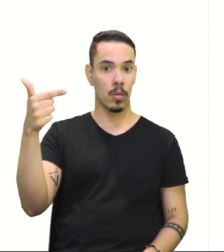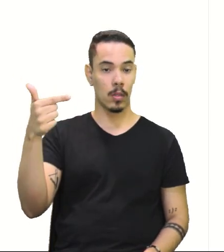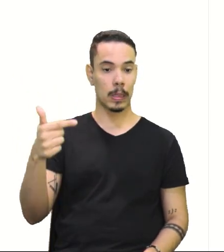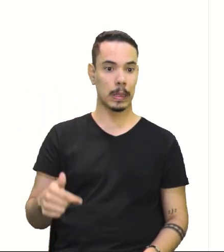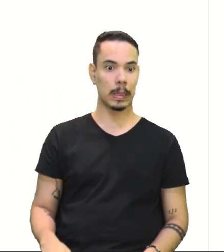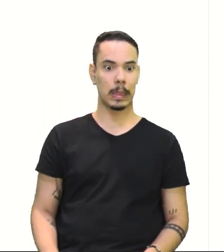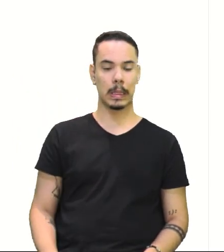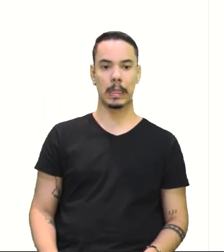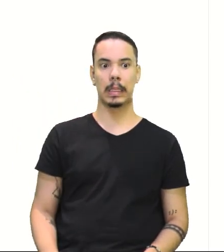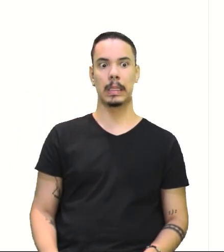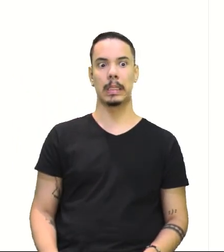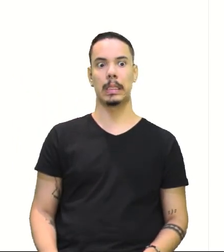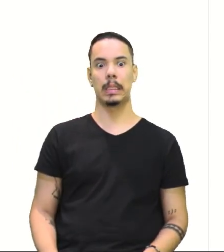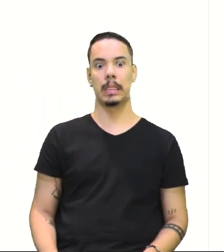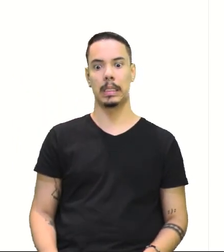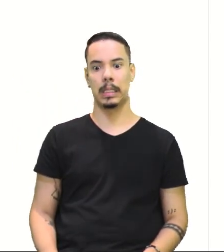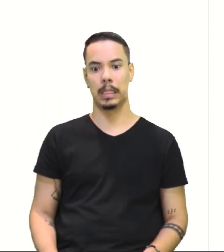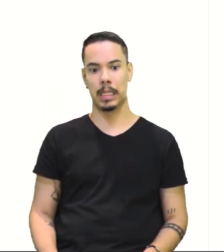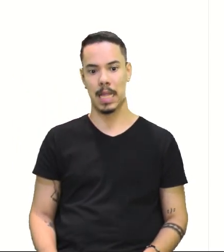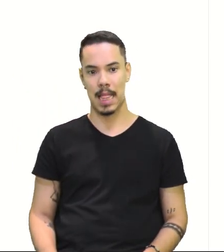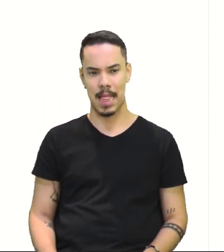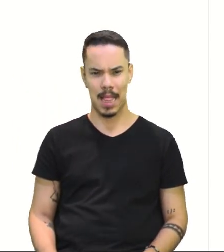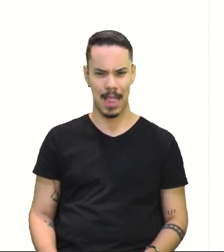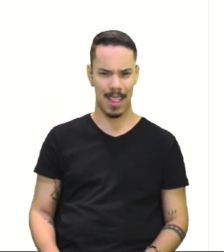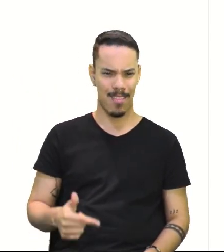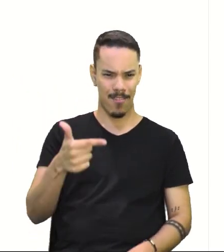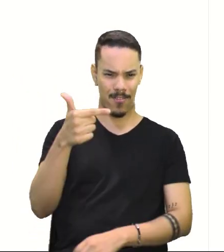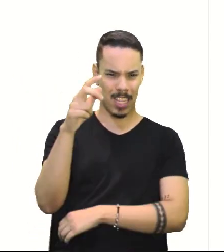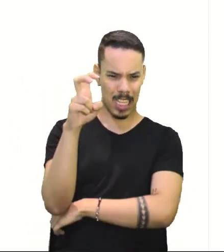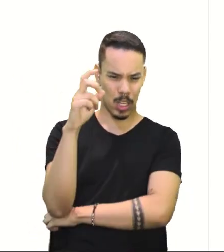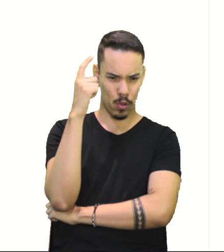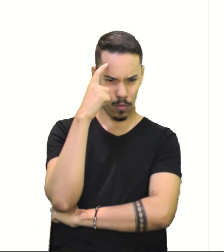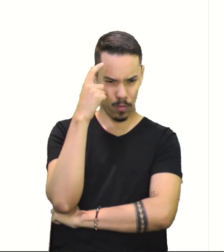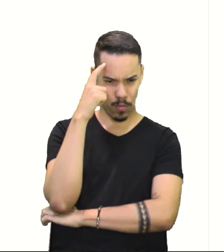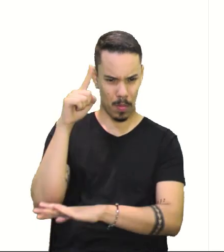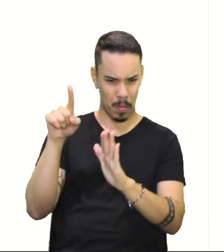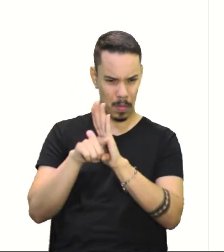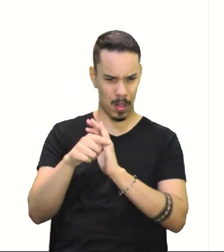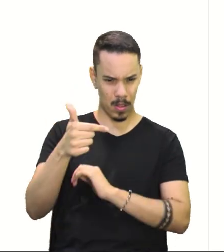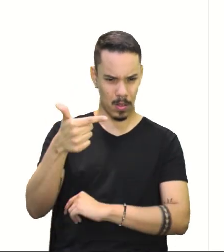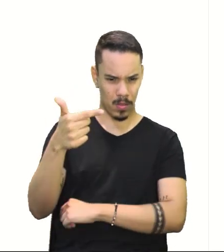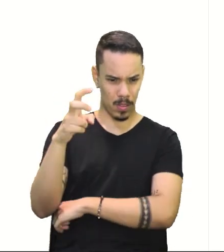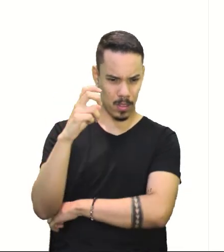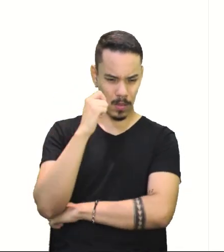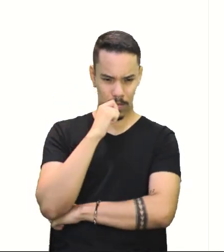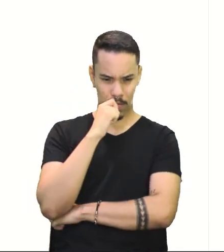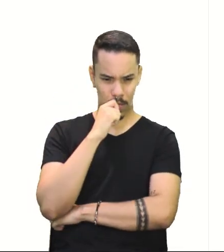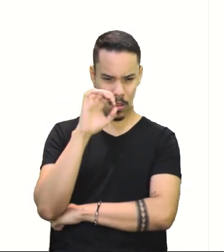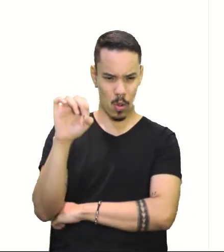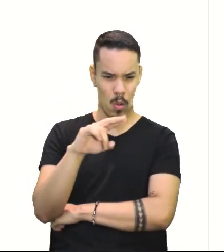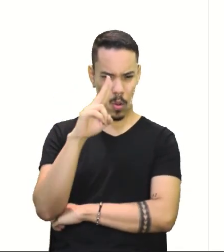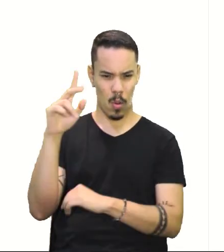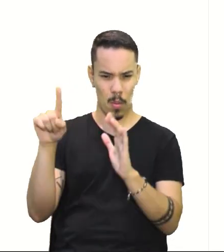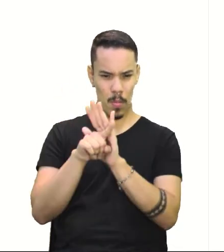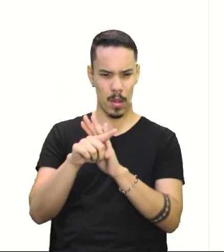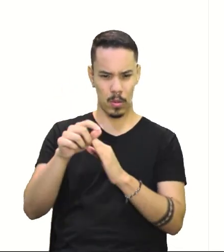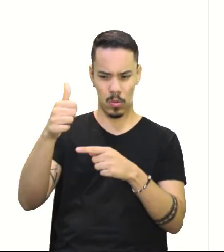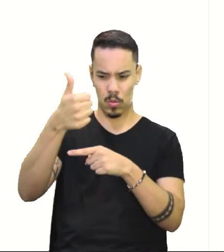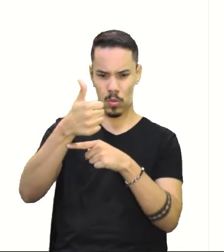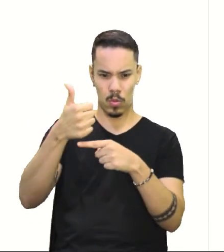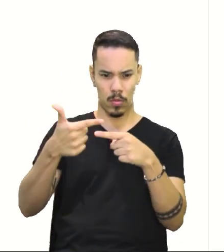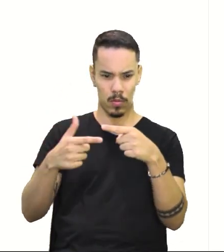Meu Deus do céu. Ixi. Será que é 25? Será que é menos 25? Ou é menos 1 sobre 25? Ou será que é 1